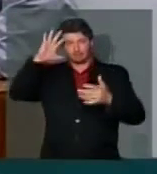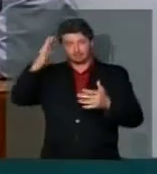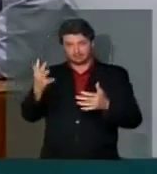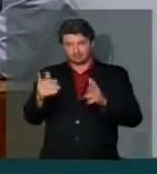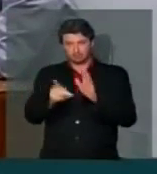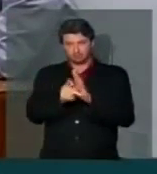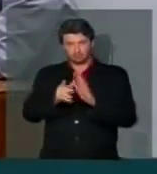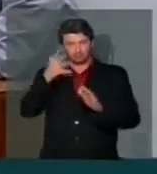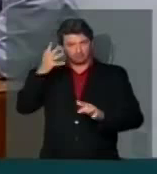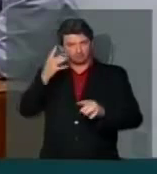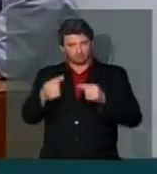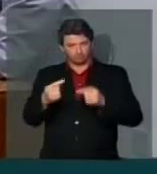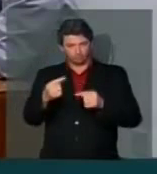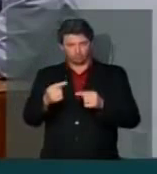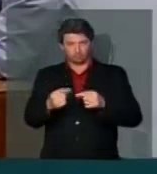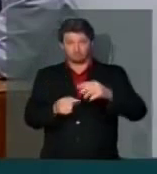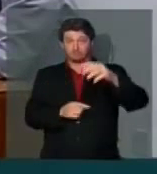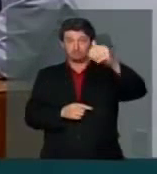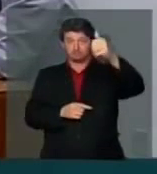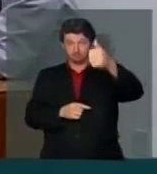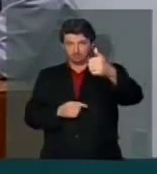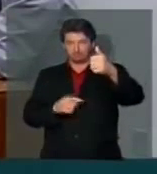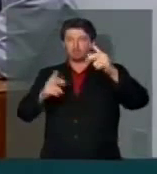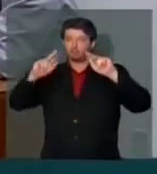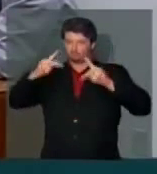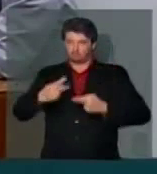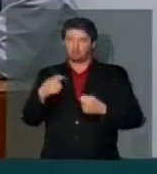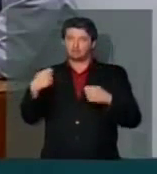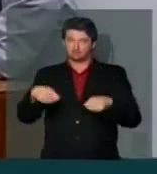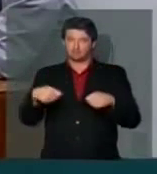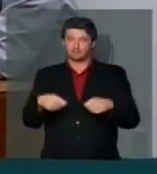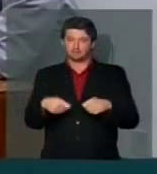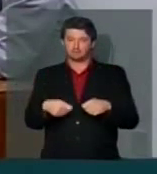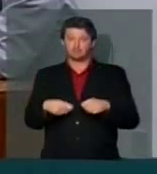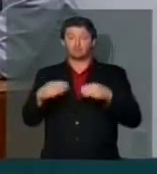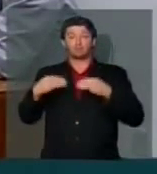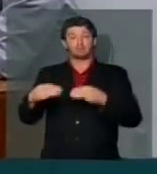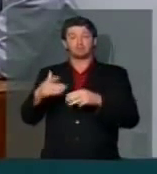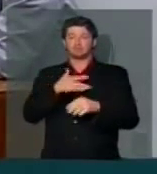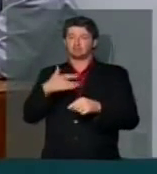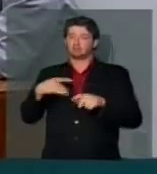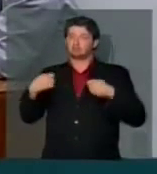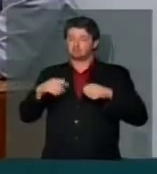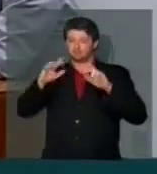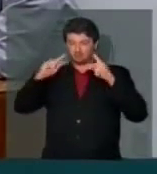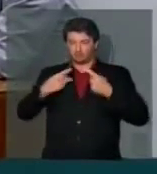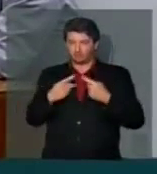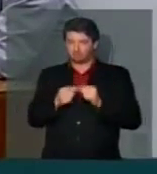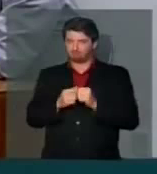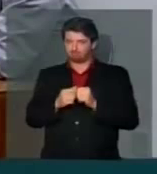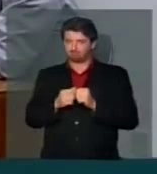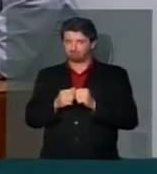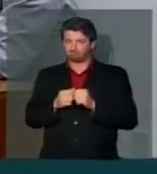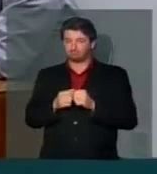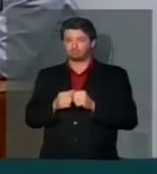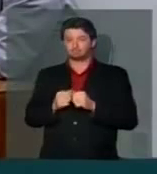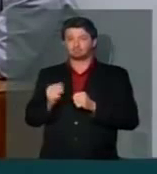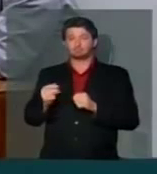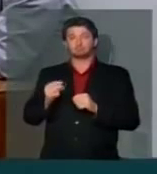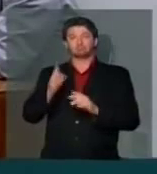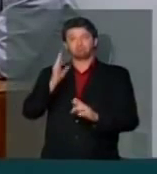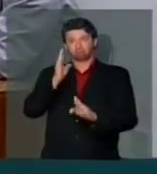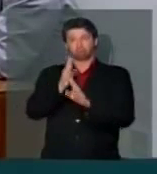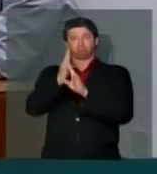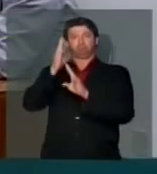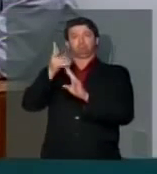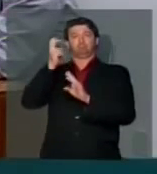da política, em primeiro lugar, vamos fazer um reconhecimento ao Ministério da Saúde. Realmente, a gente percebe um avanço